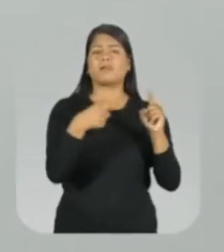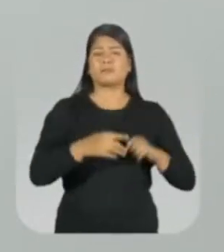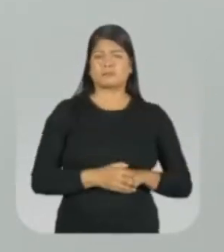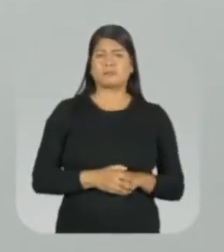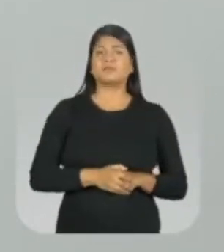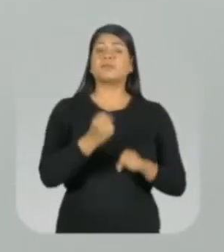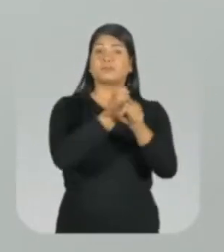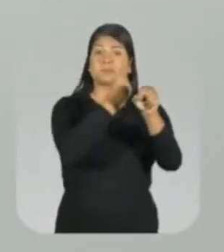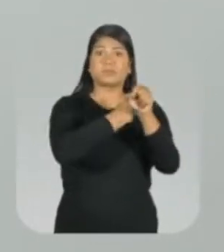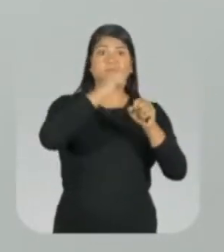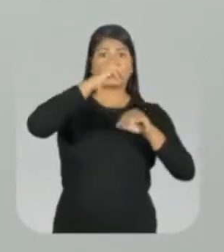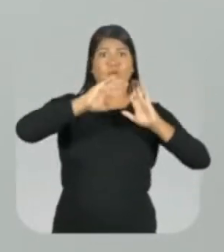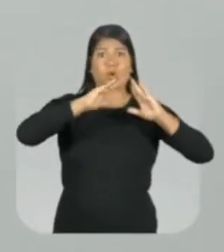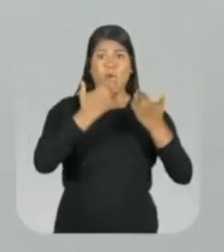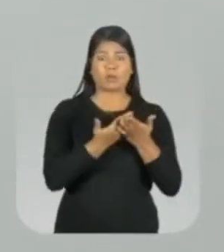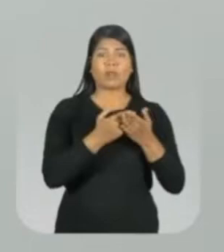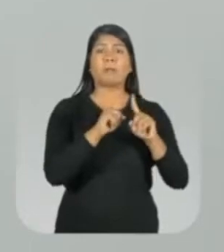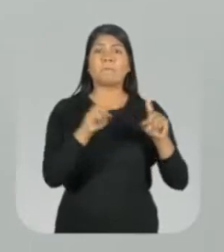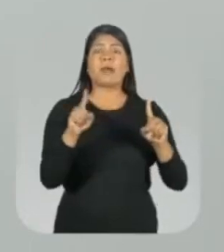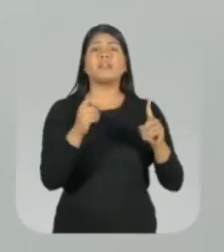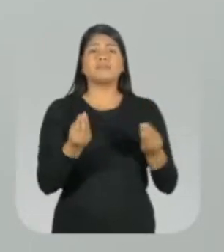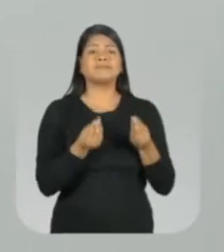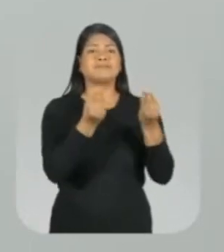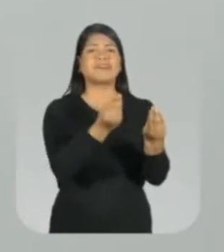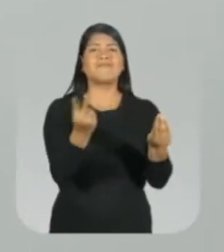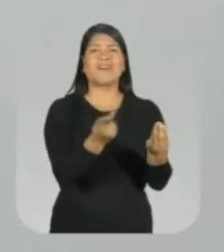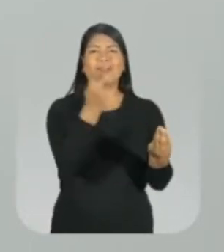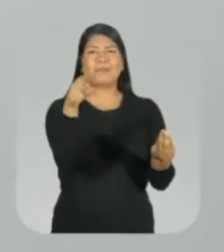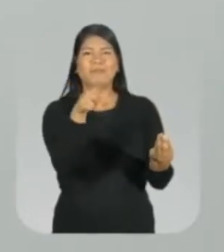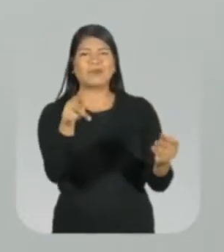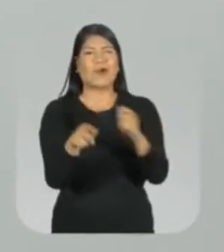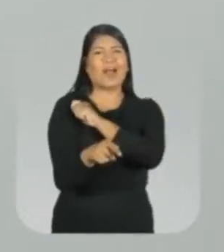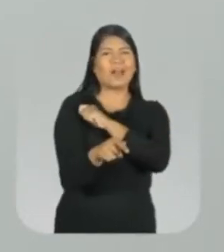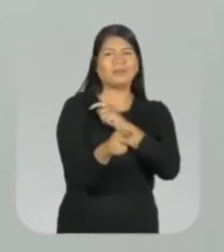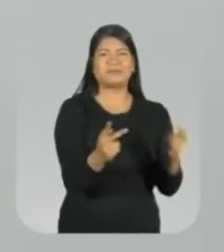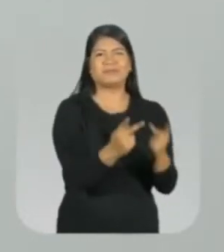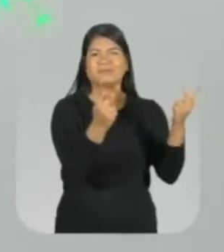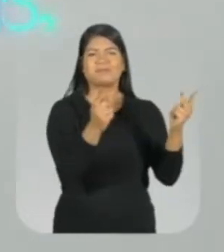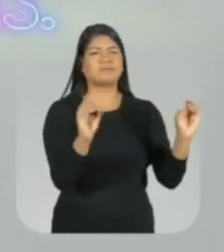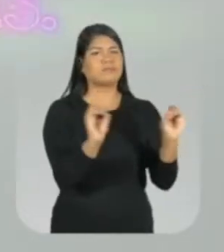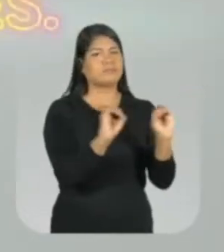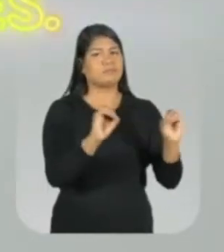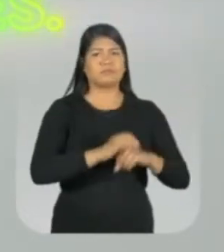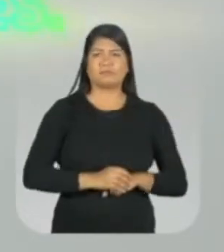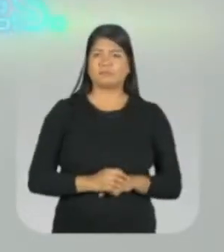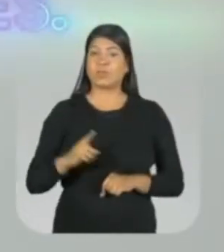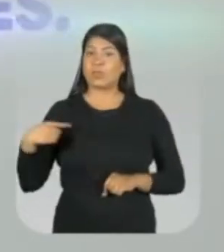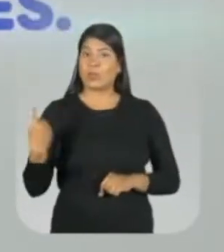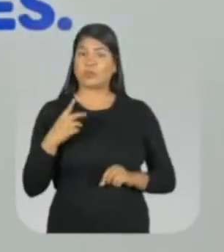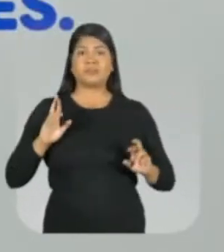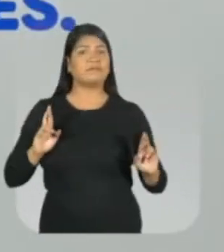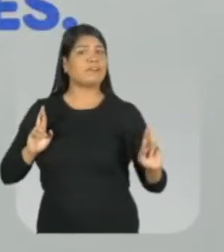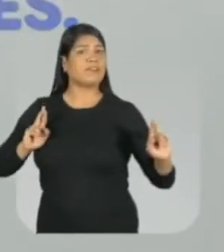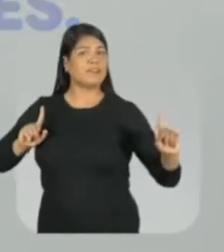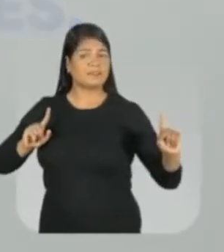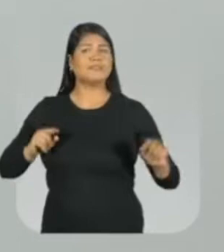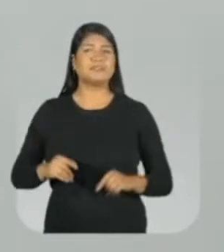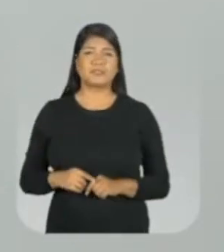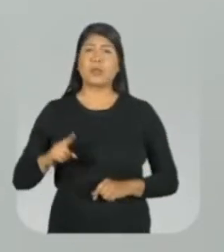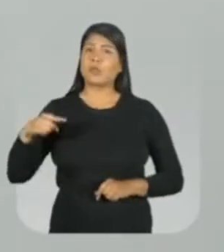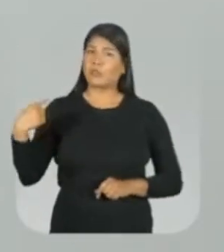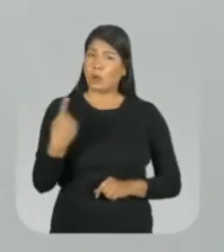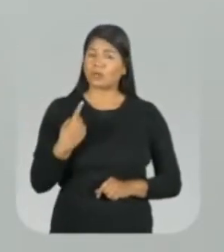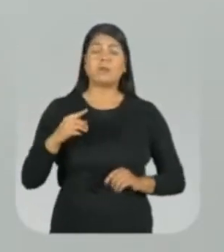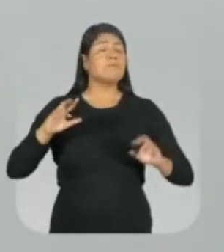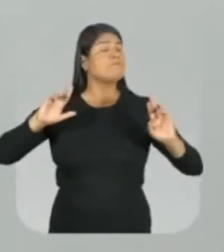Que constrói escola, mas não investe como deveria no professor nem no aluno. Nós somos diferentes deles. Aliás,